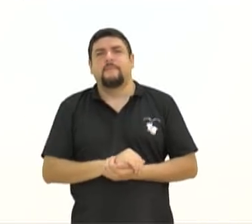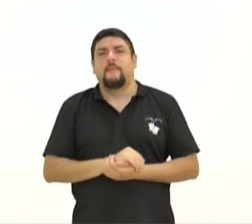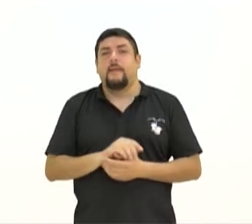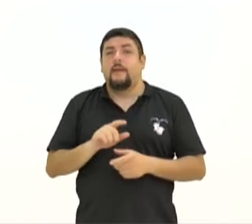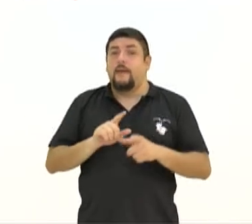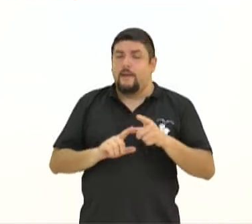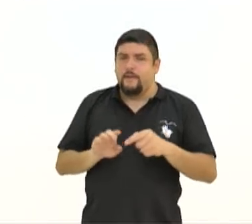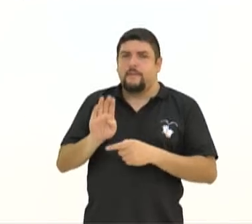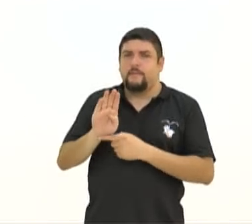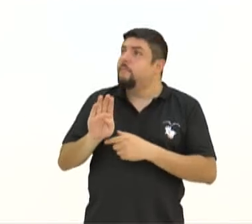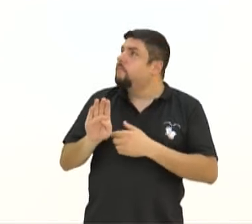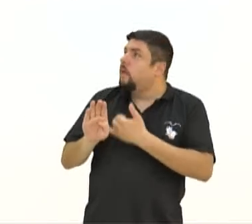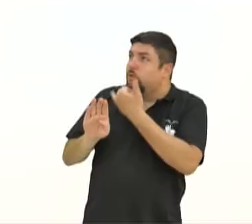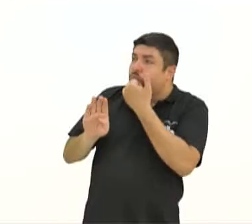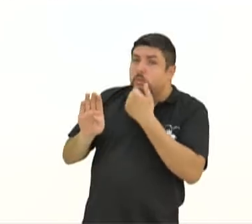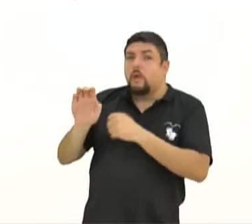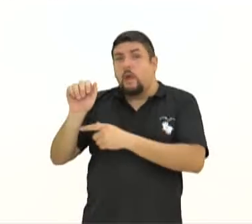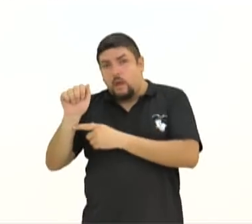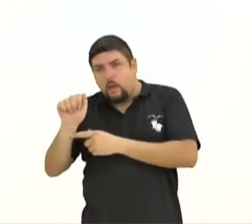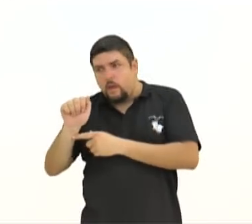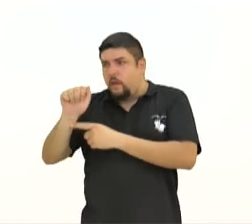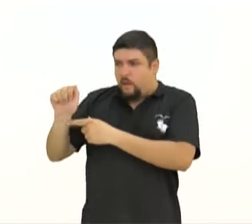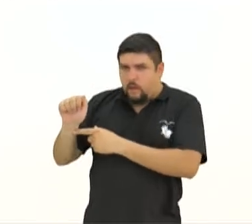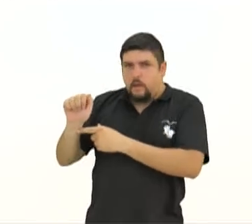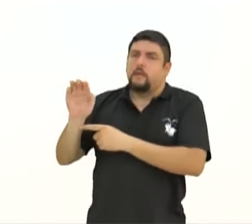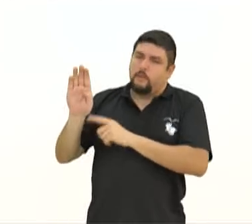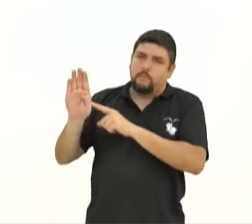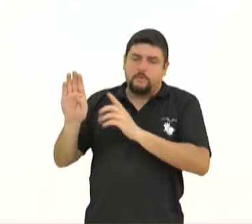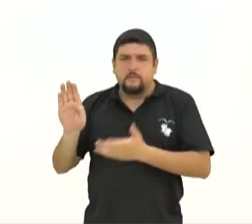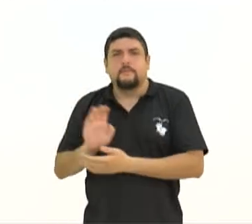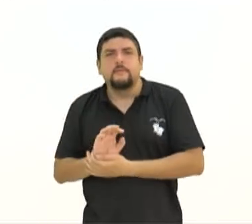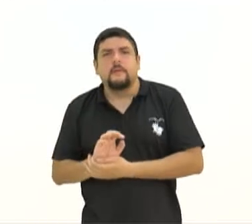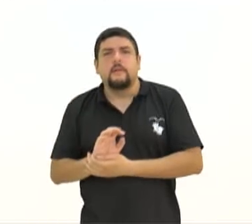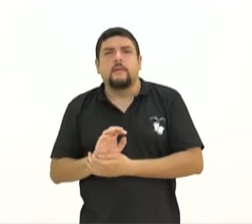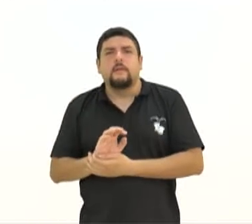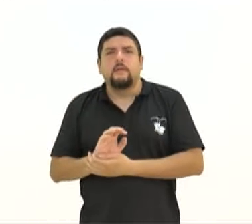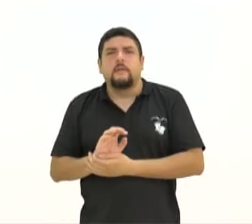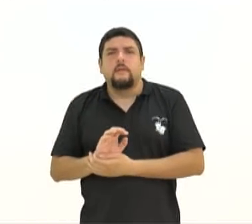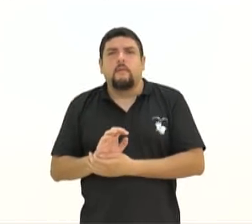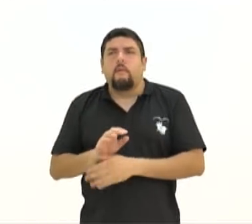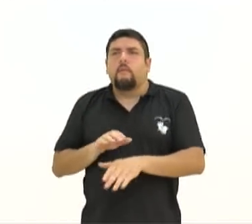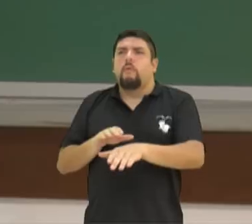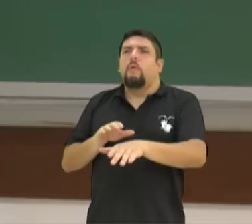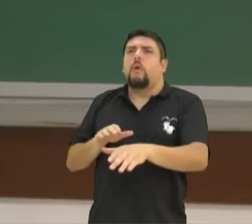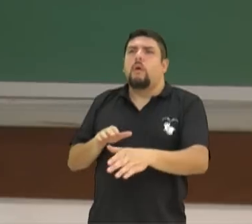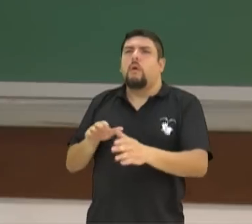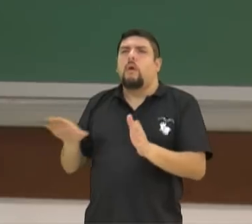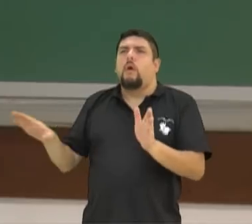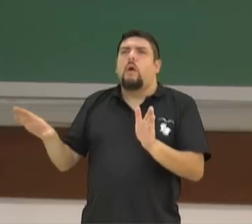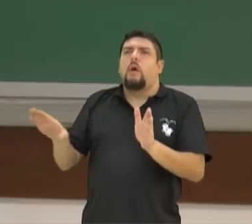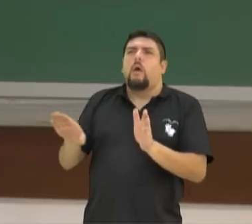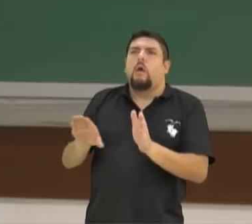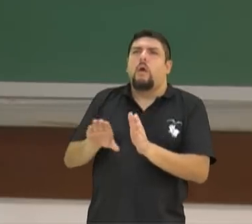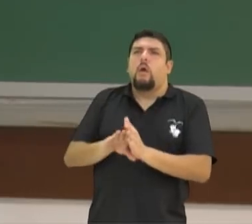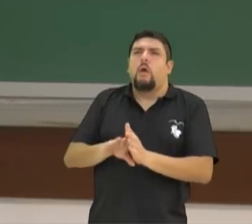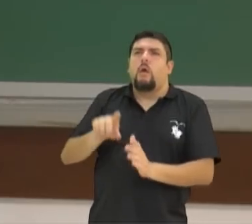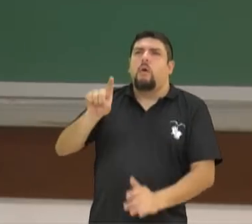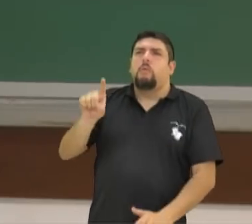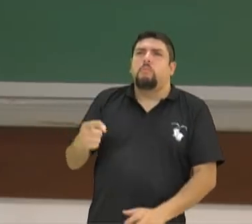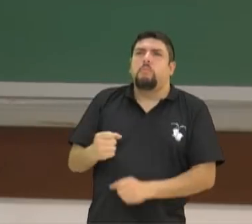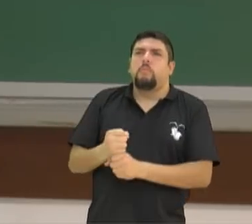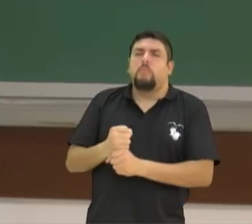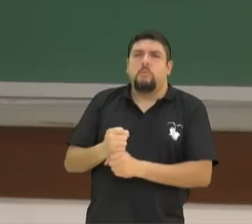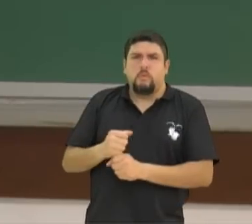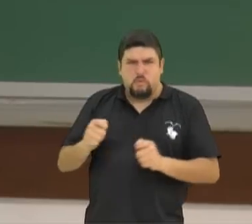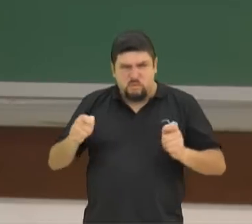saindo a letra A ali, né? Mas seria a letra B, ninguém demoraria 1000 anos para chegar vivo, pelo menos, né? As